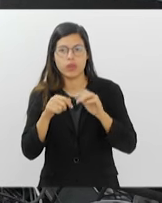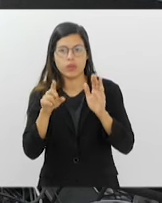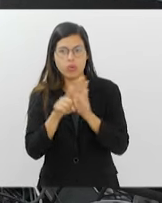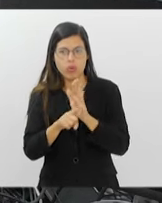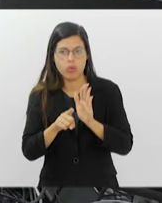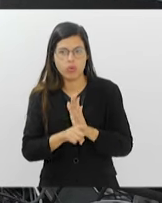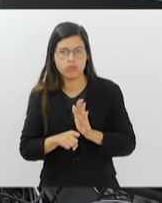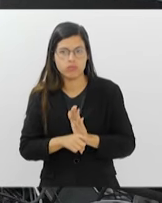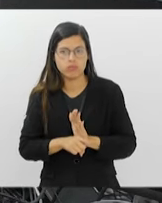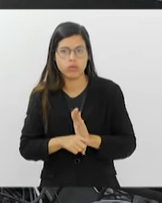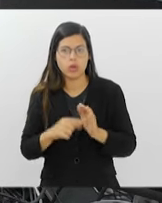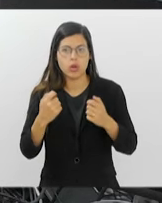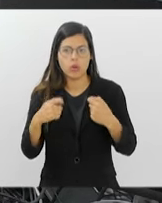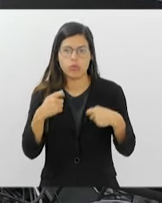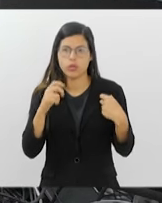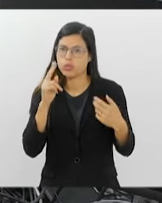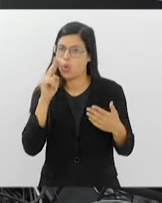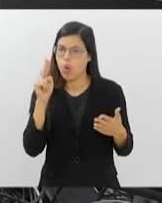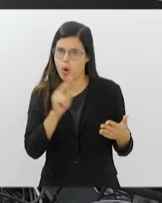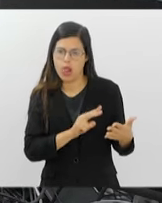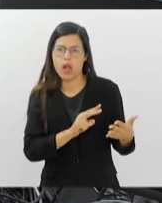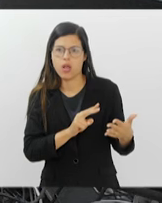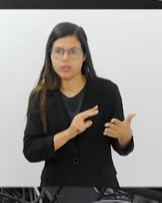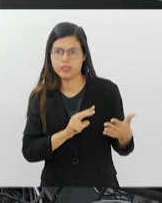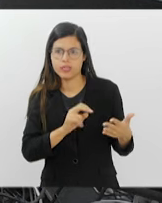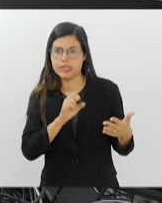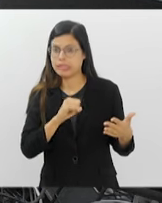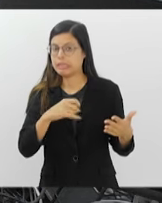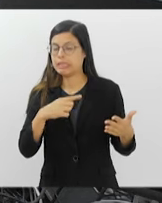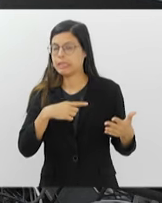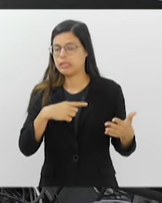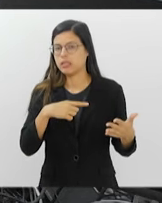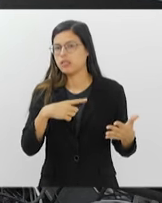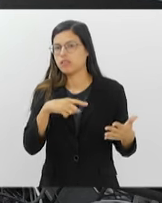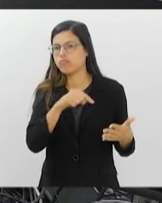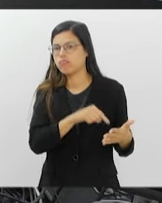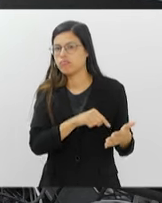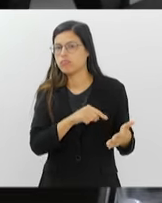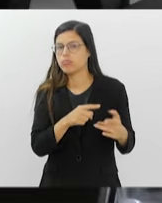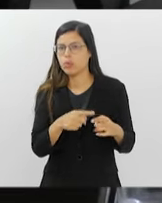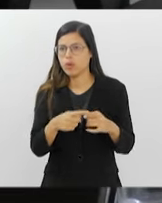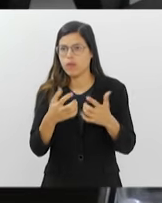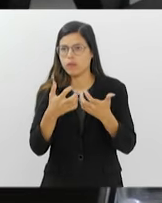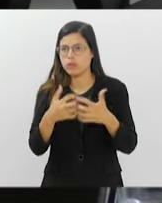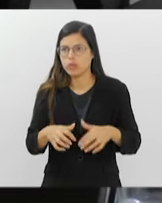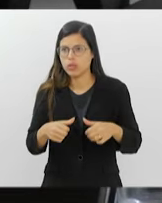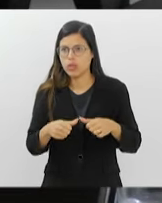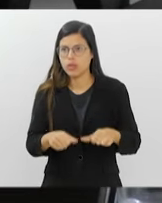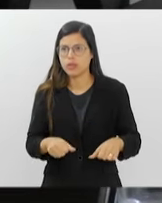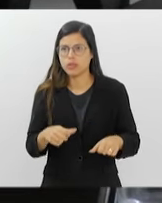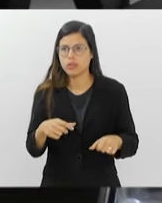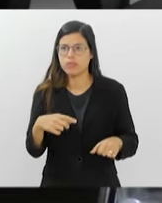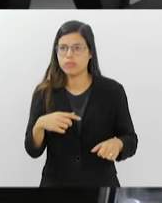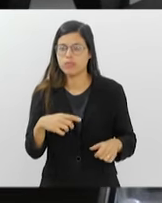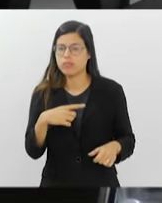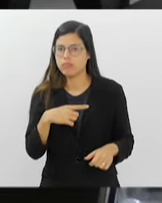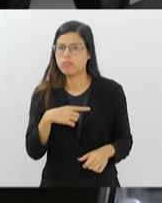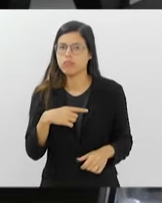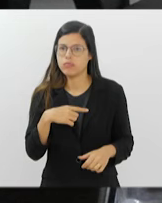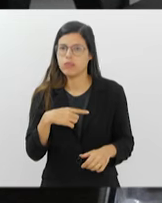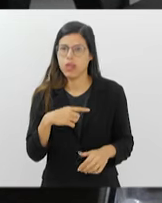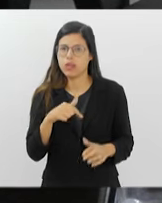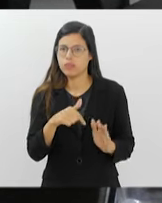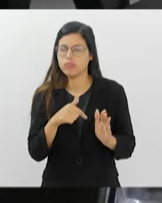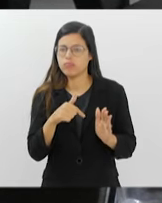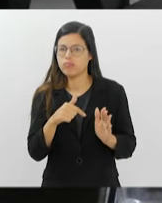dar uma olhada aqui no item que tem esse item aqui porque para funcionamento permanente dele tem uma exigência e pro documento de